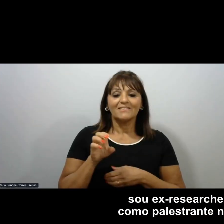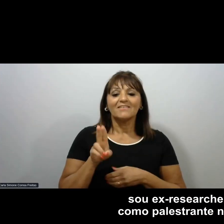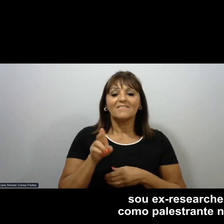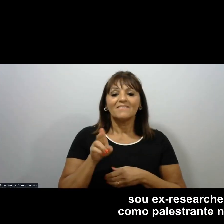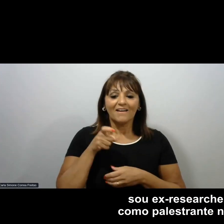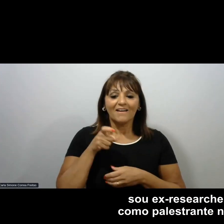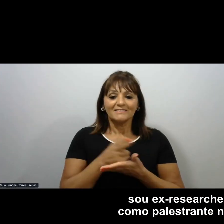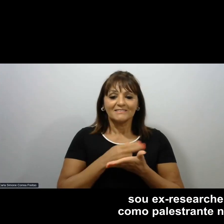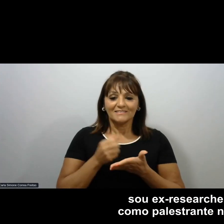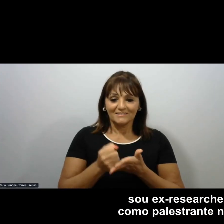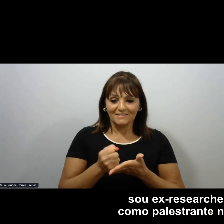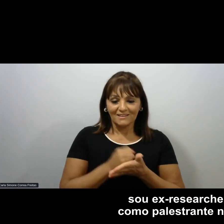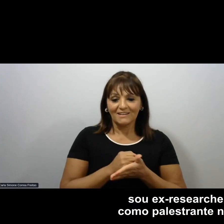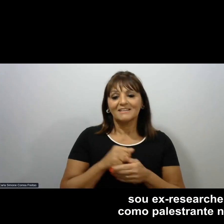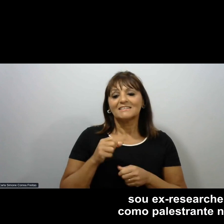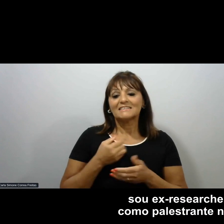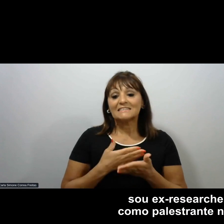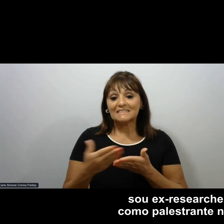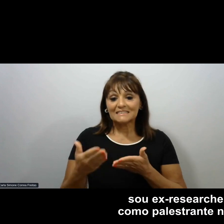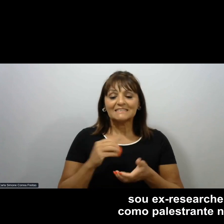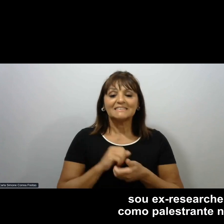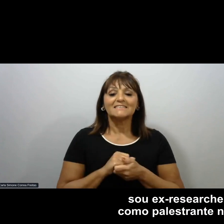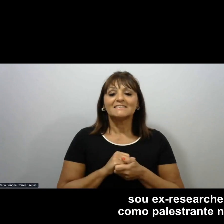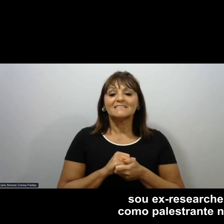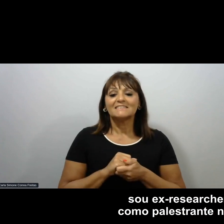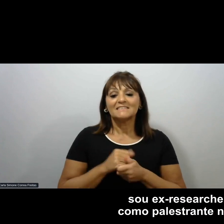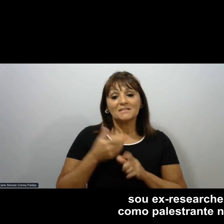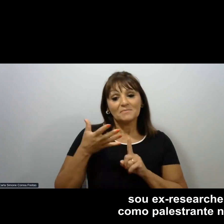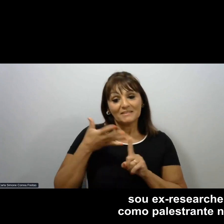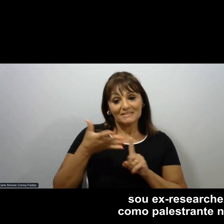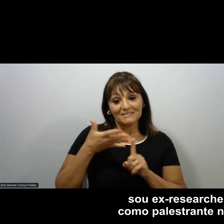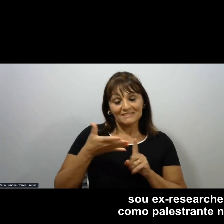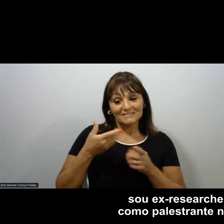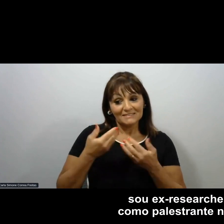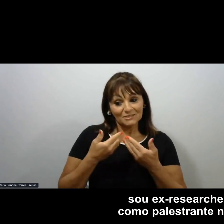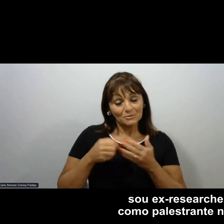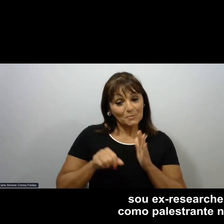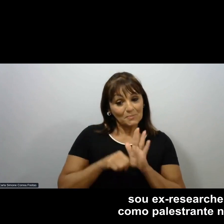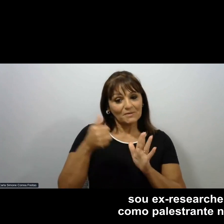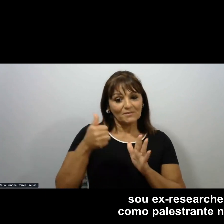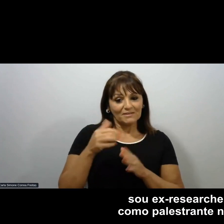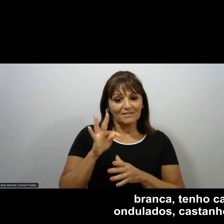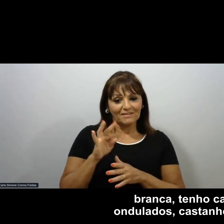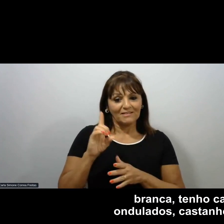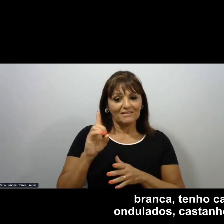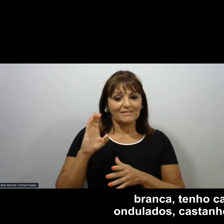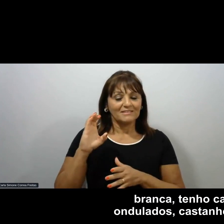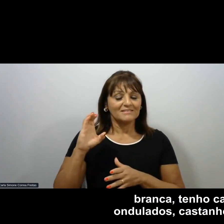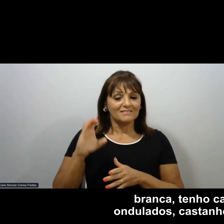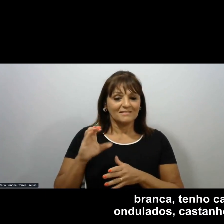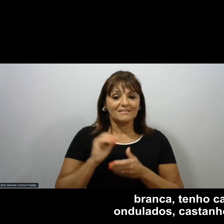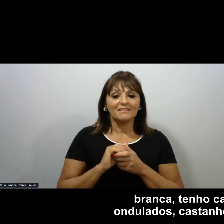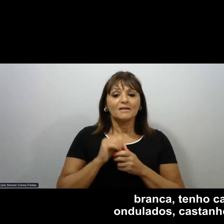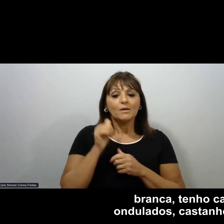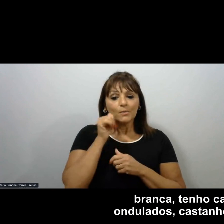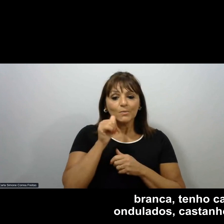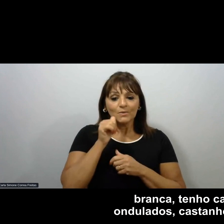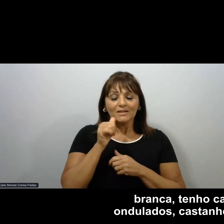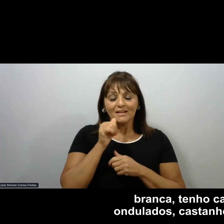como palestrante na TDC. Eu sou uma mulher branca, tenho cabelos compridos e ondulados, castanhos